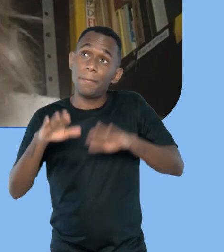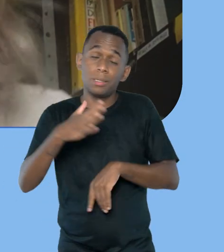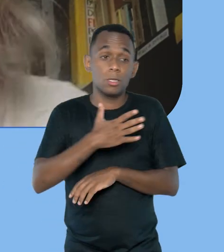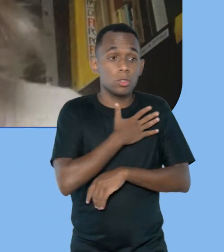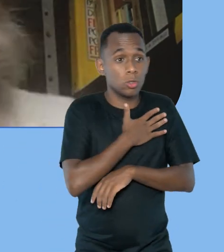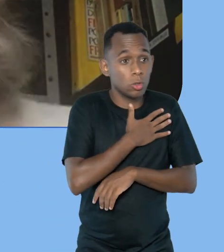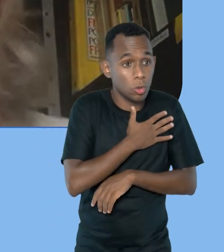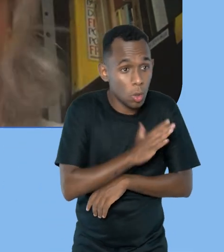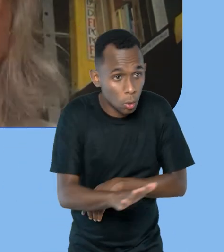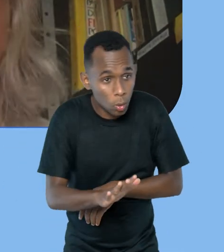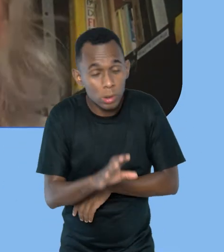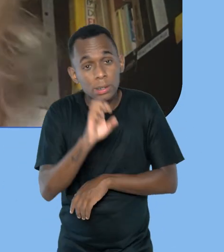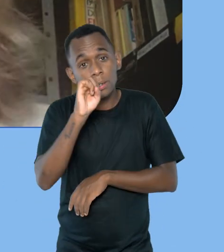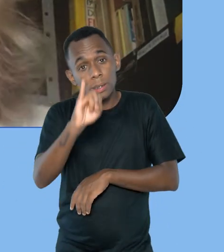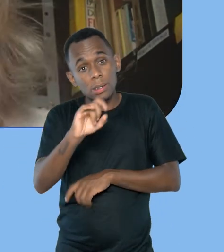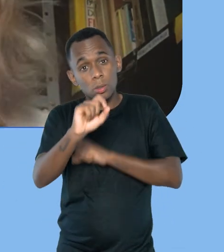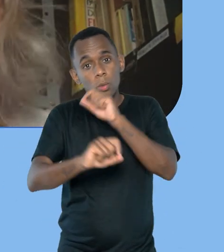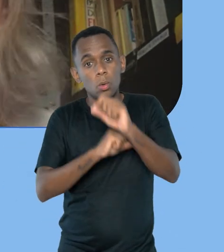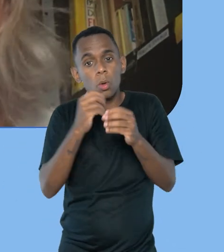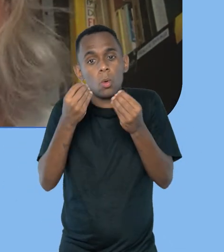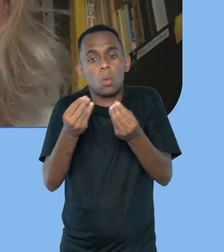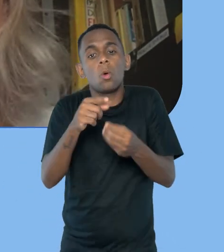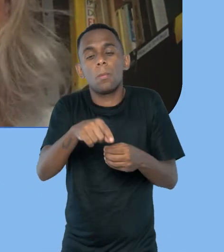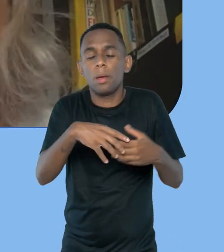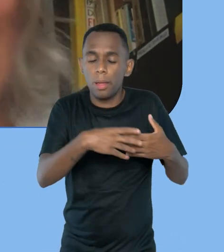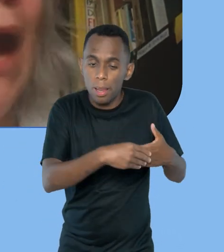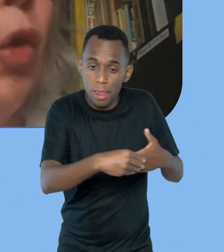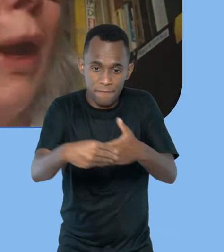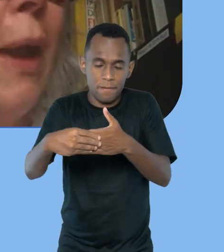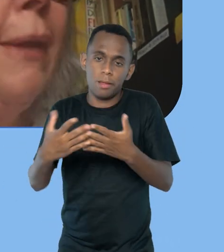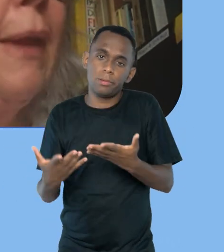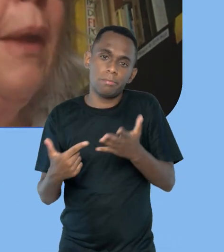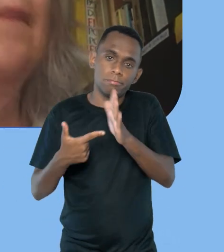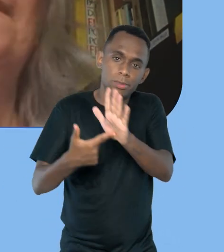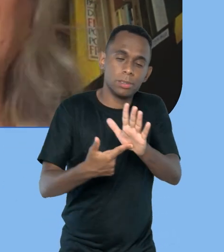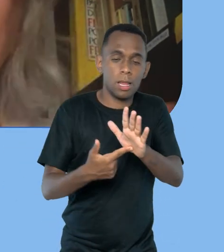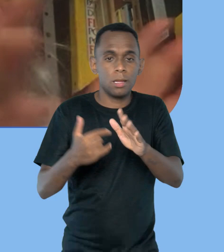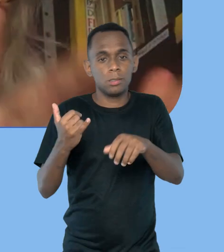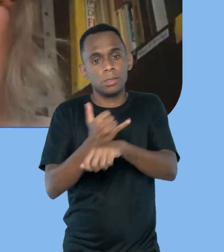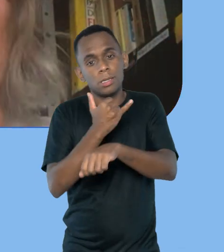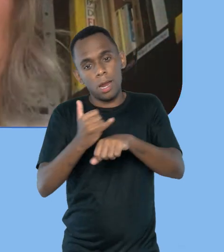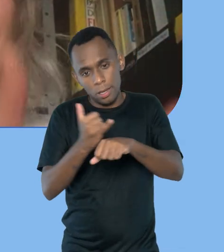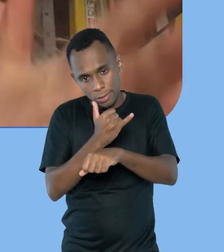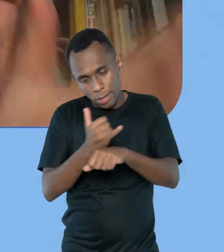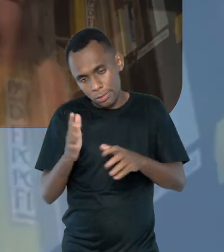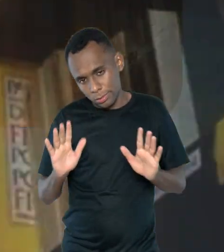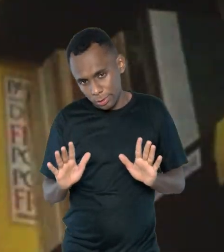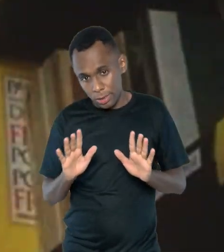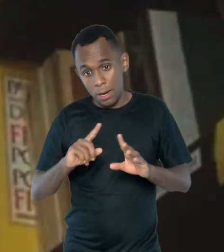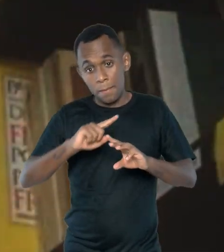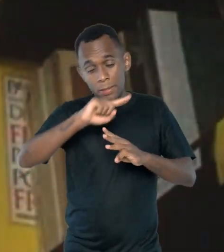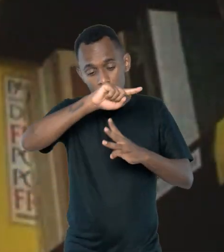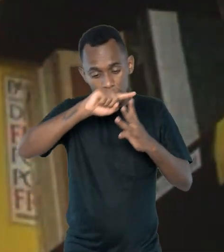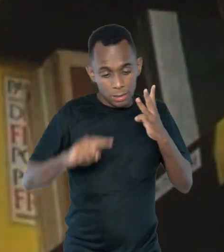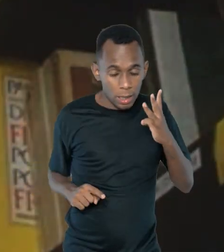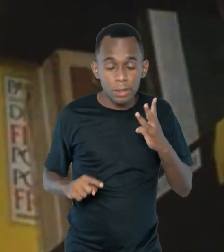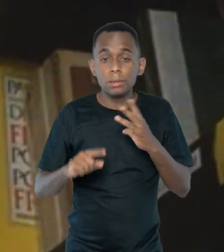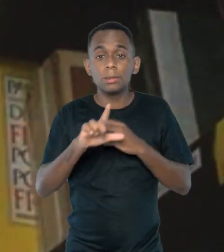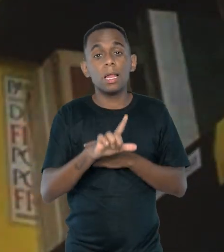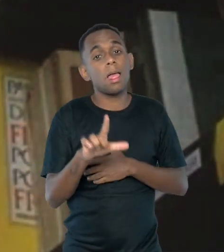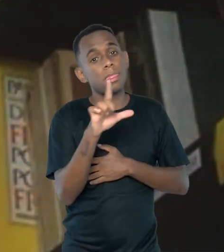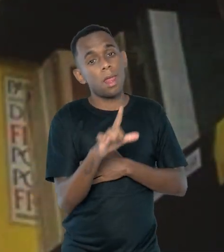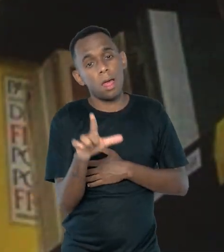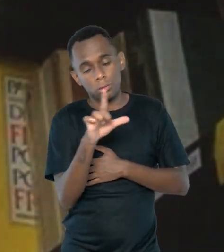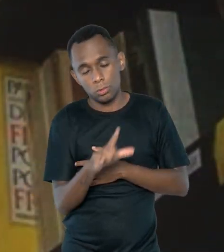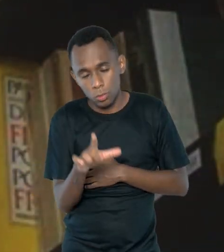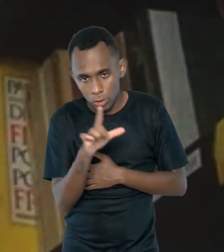gostar se for da forma como é levado. Agora, essas 3 obras de